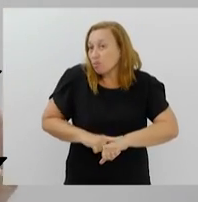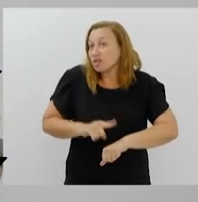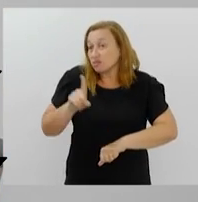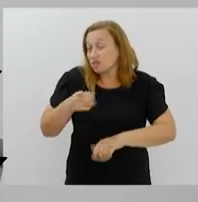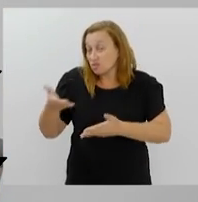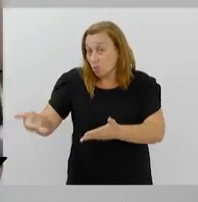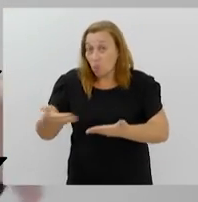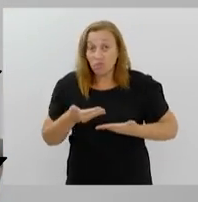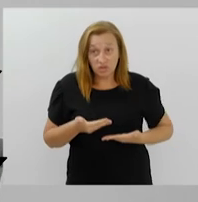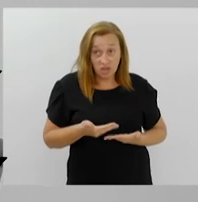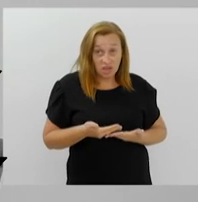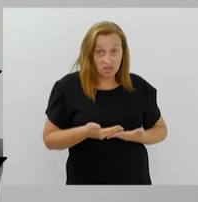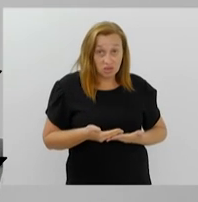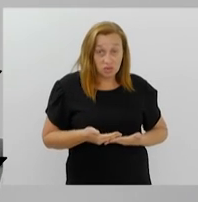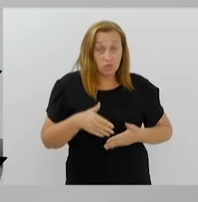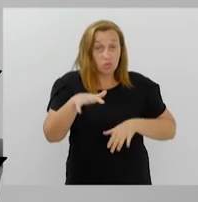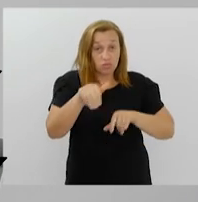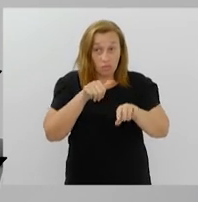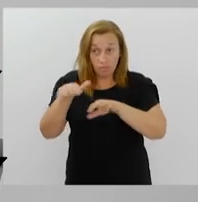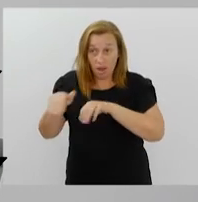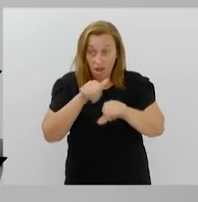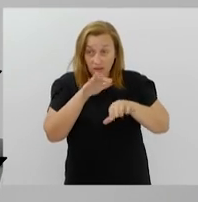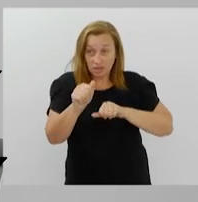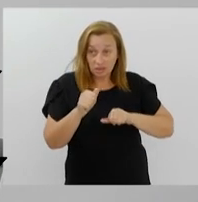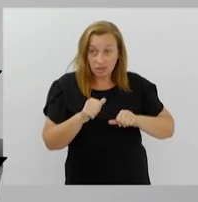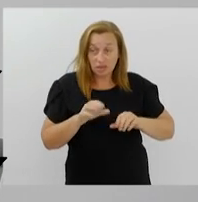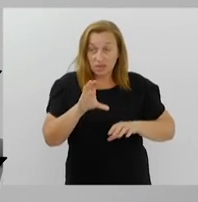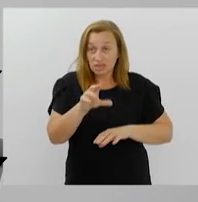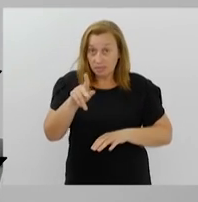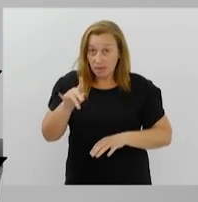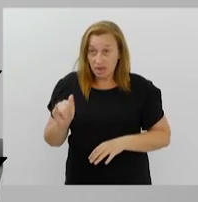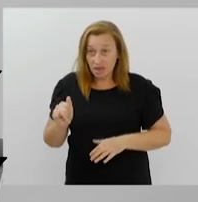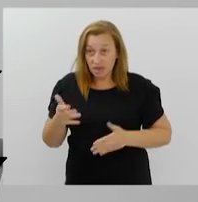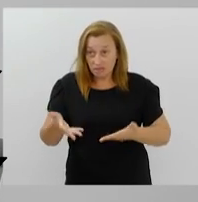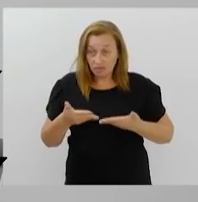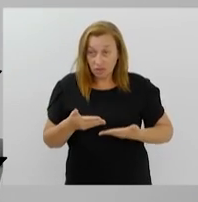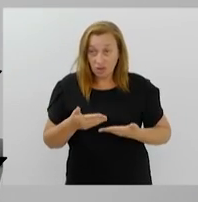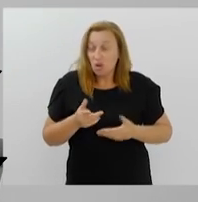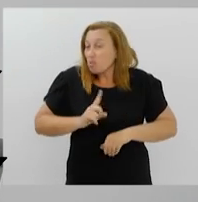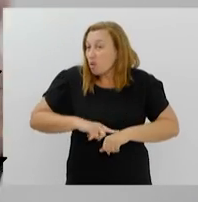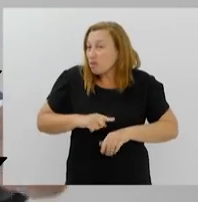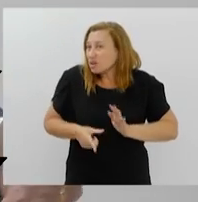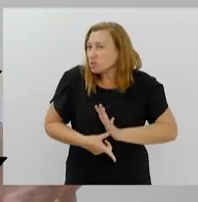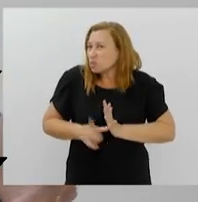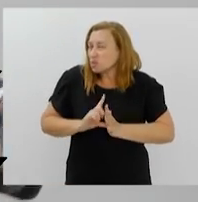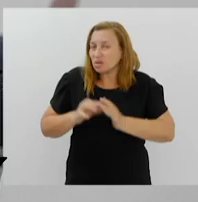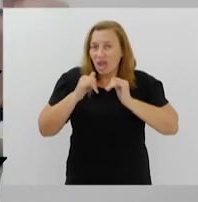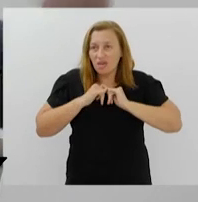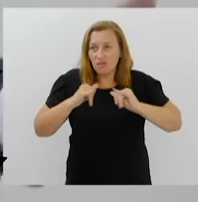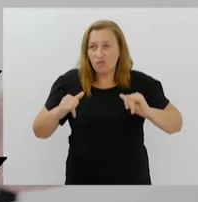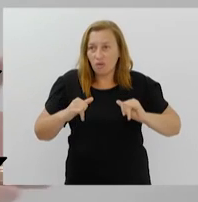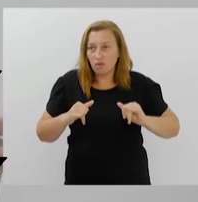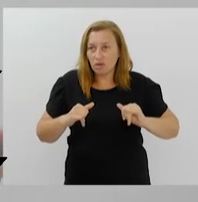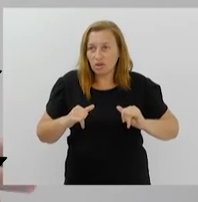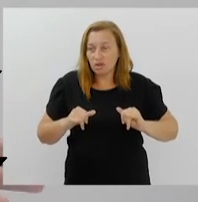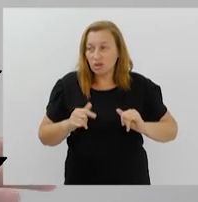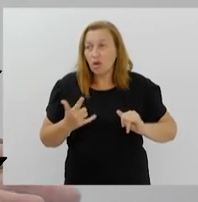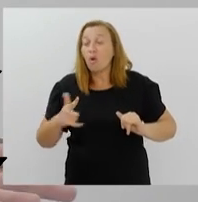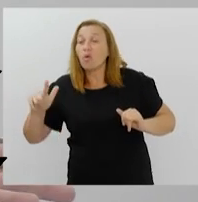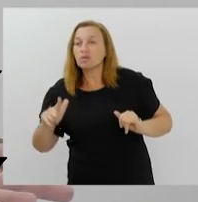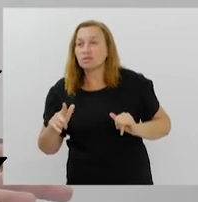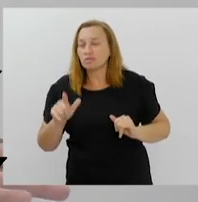são convidados convocados para vir a uma CPI e momentos antes da CPI informam que vai ser alguém